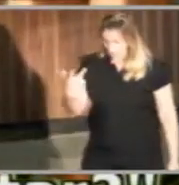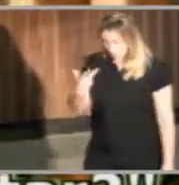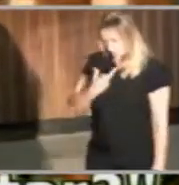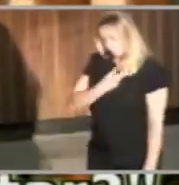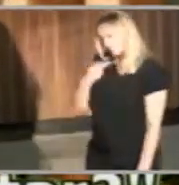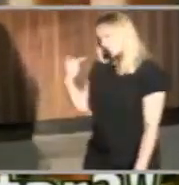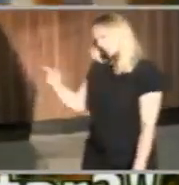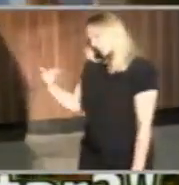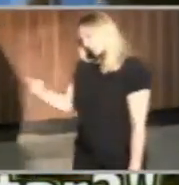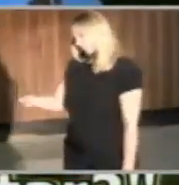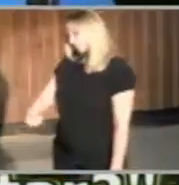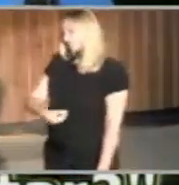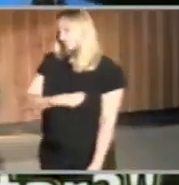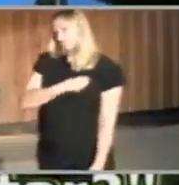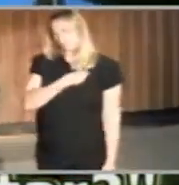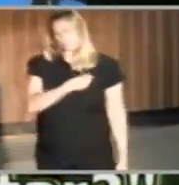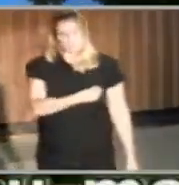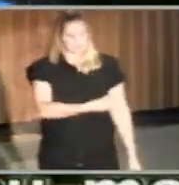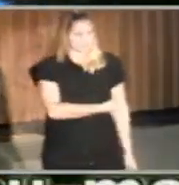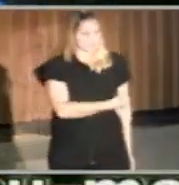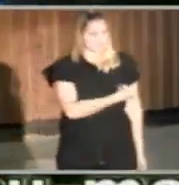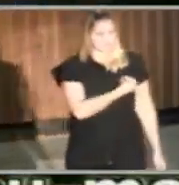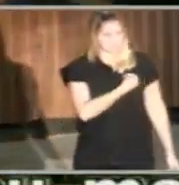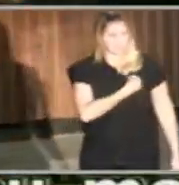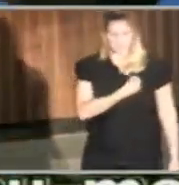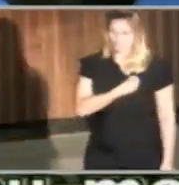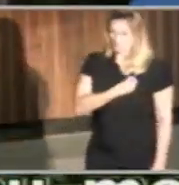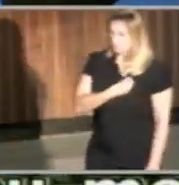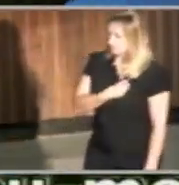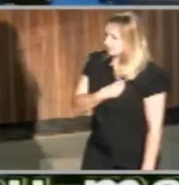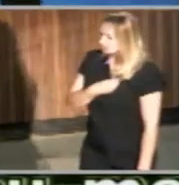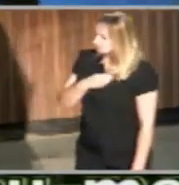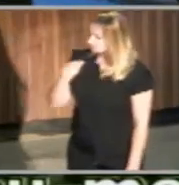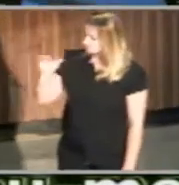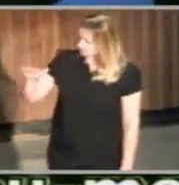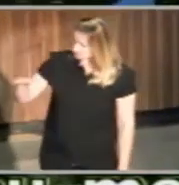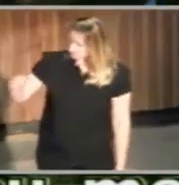resgatar. Eu quero ouvir a sua voz. Chamou-me,